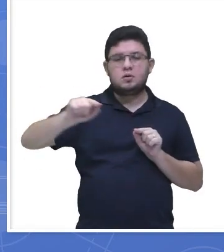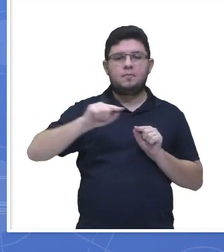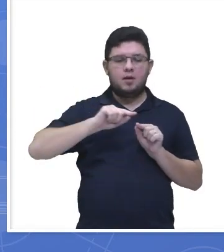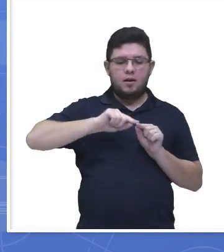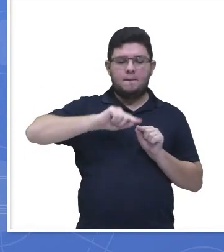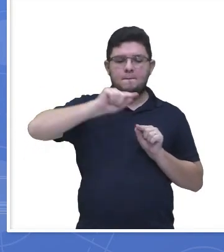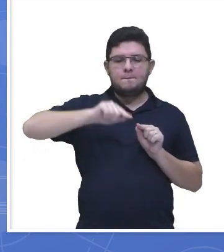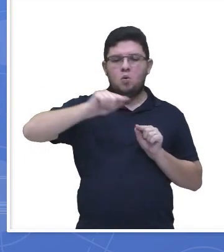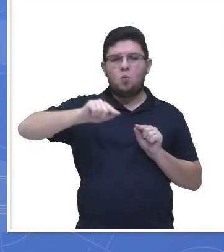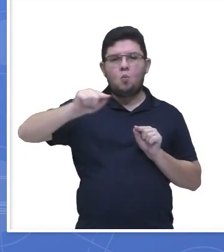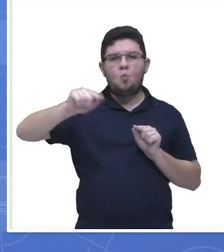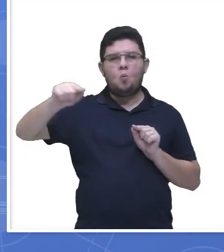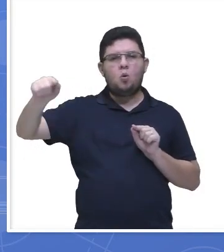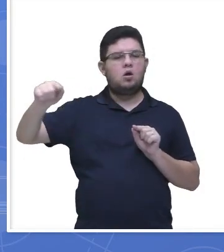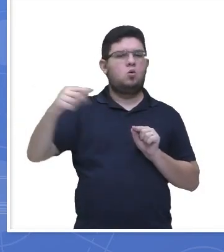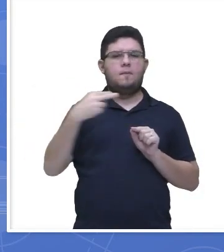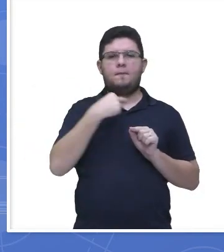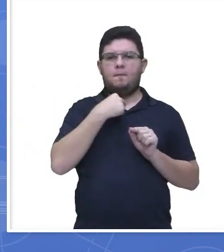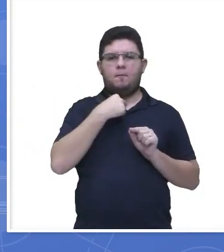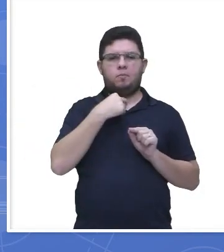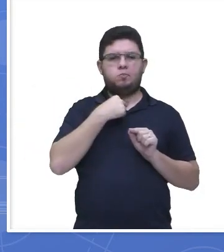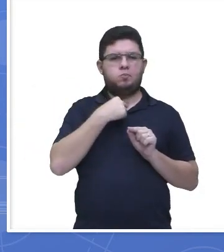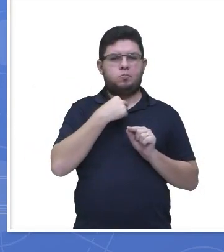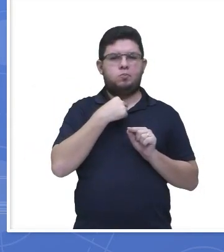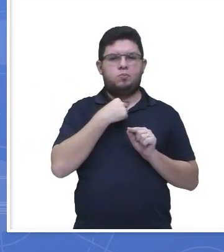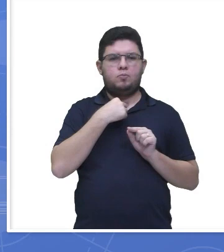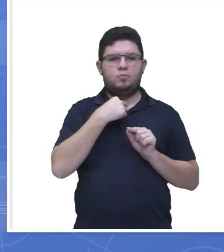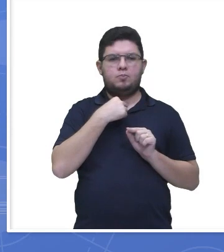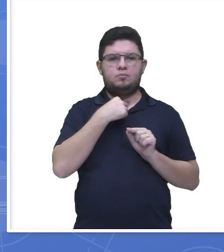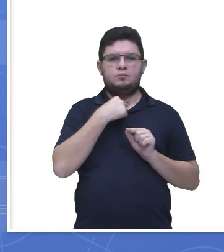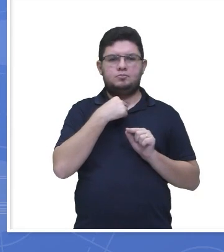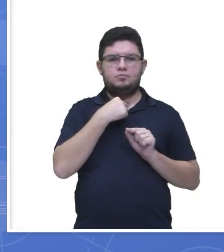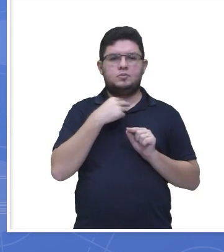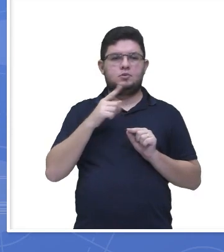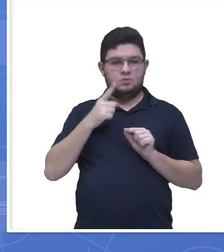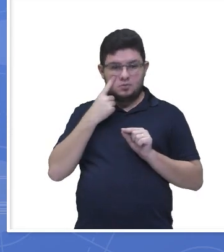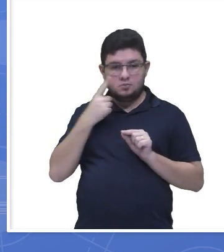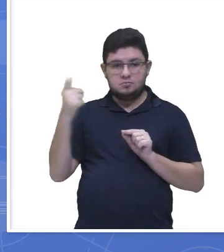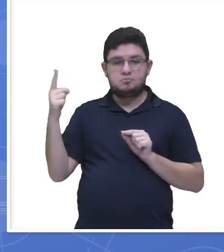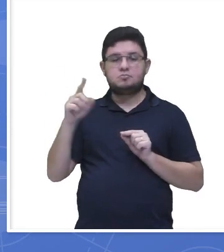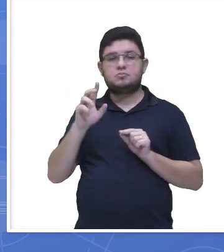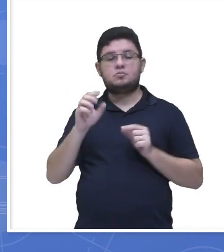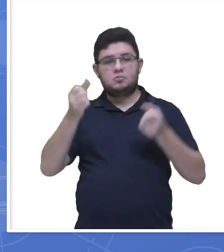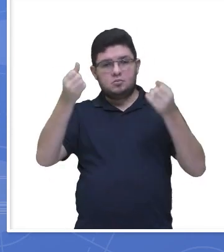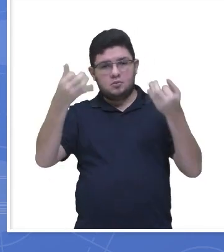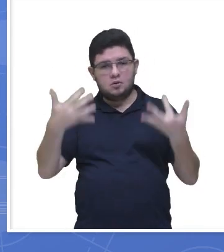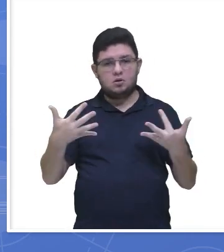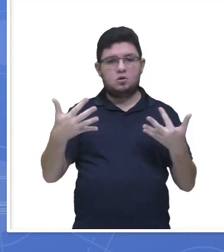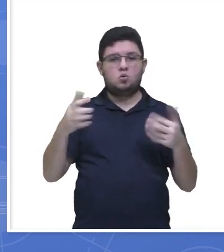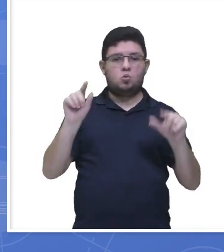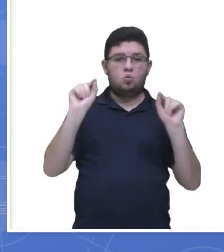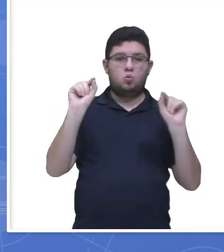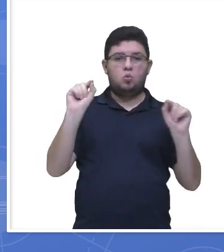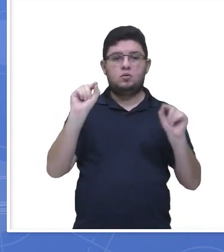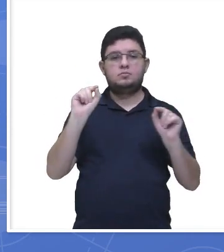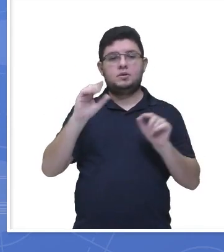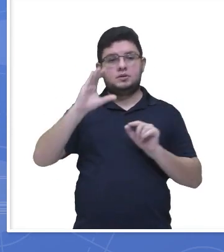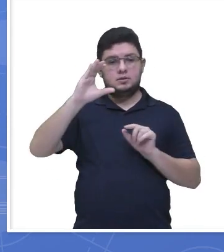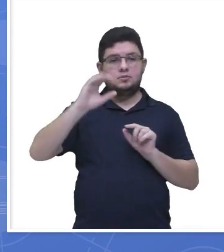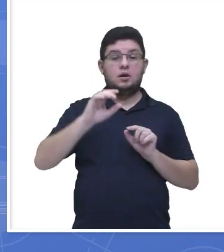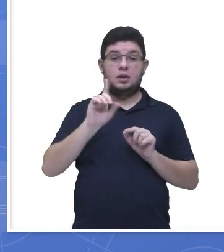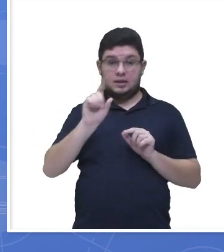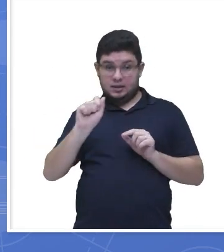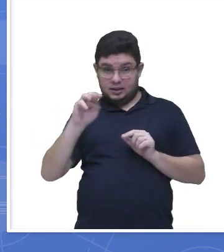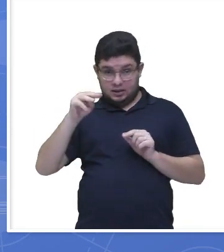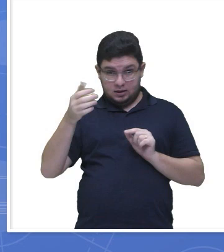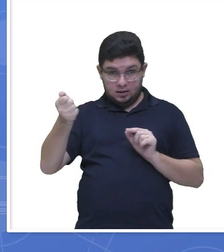não pode pular, a dama não pode pular nenhuma casa, tá bom? Então tá aí o gabarito para vocês verem, ó. Tá aí, ó. Letra C, né? A dama movimenta-se em